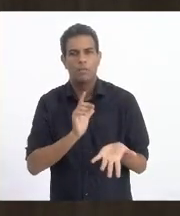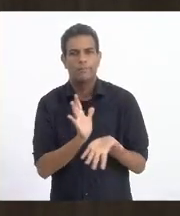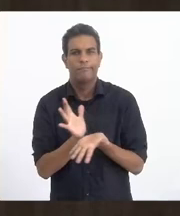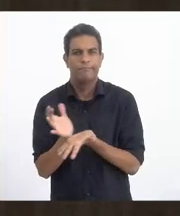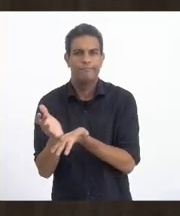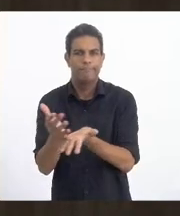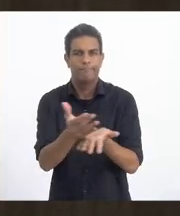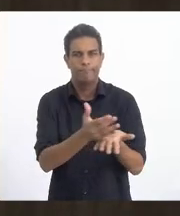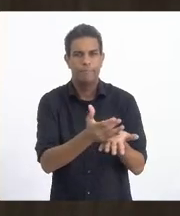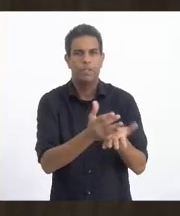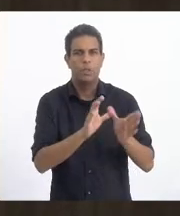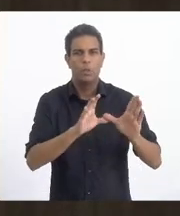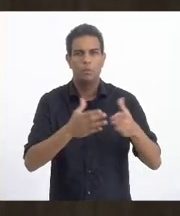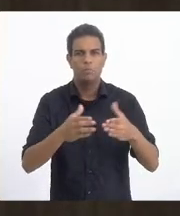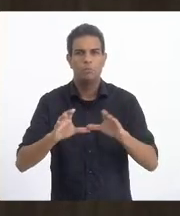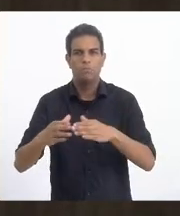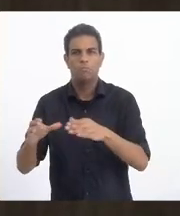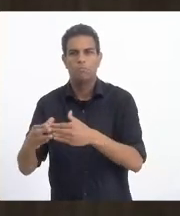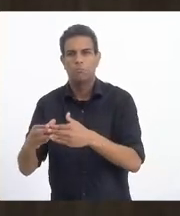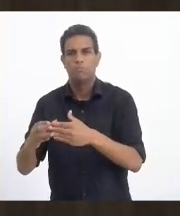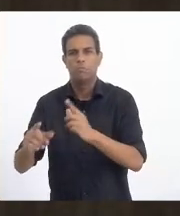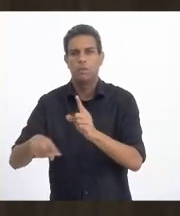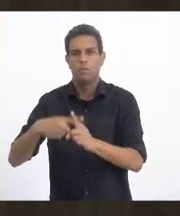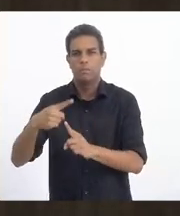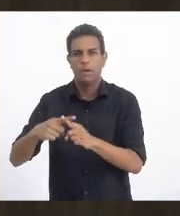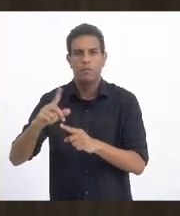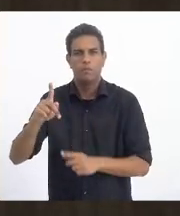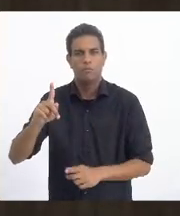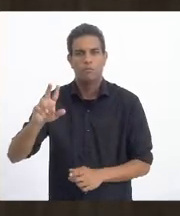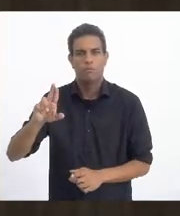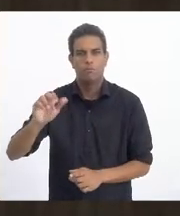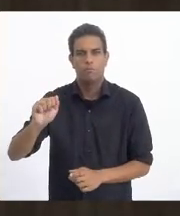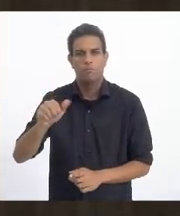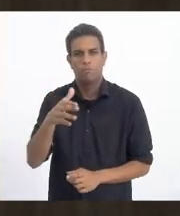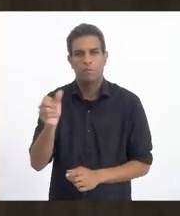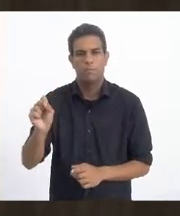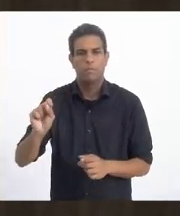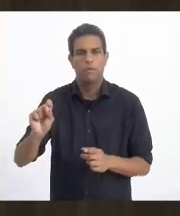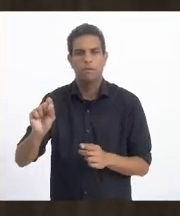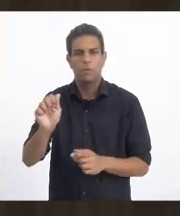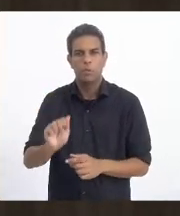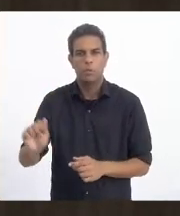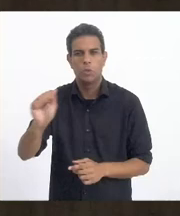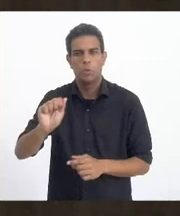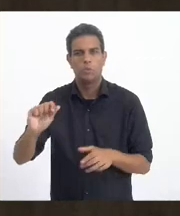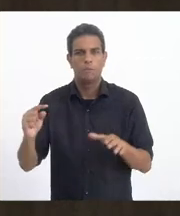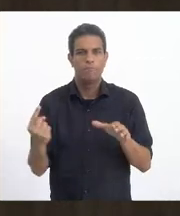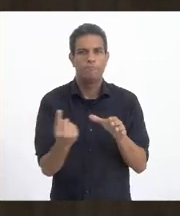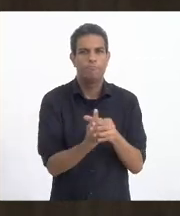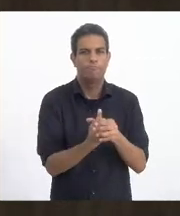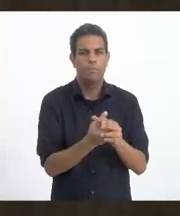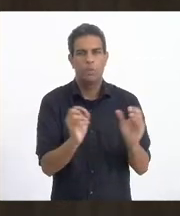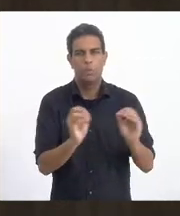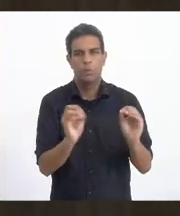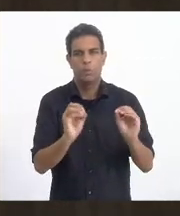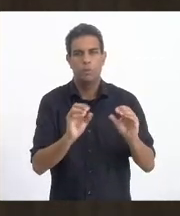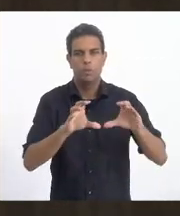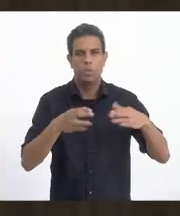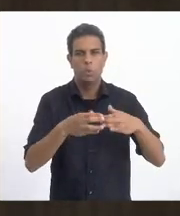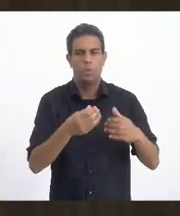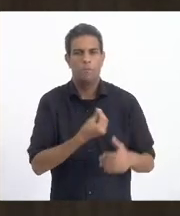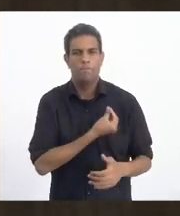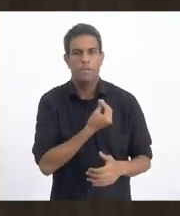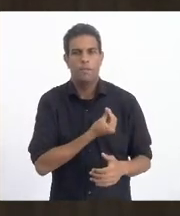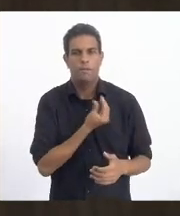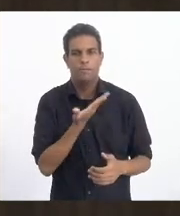as comissões e as praças e as entidades não são convidadas a